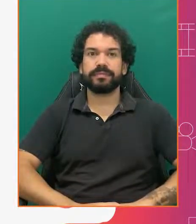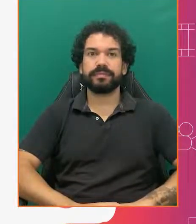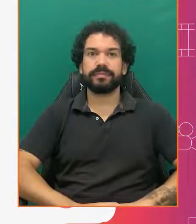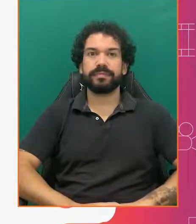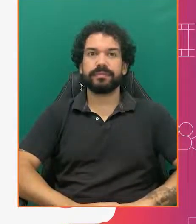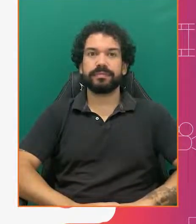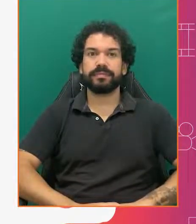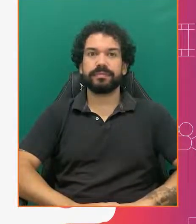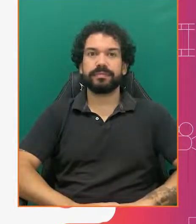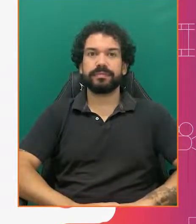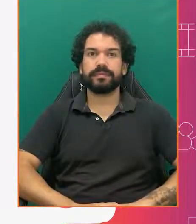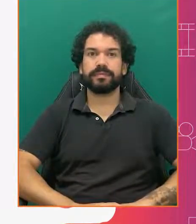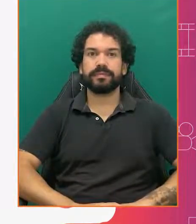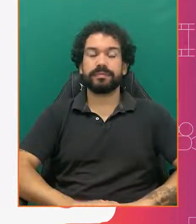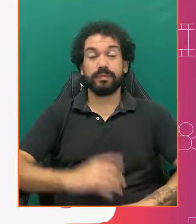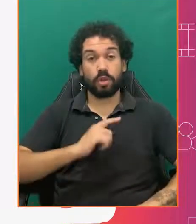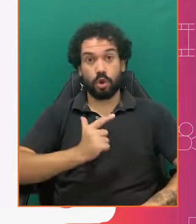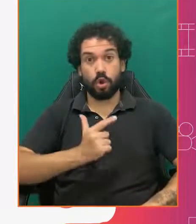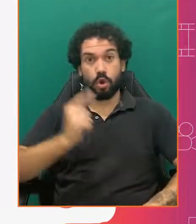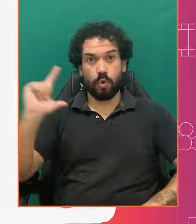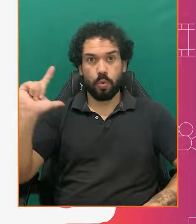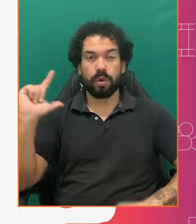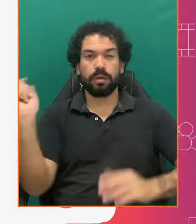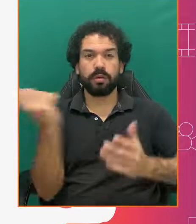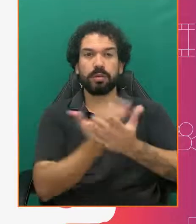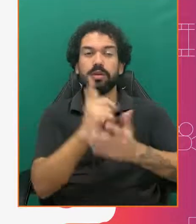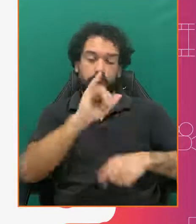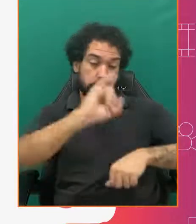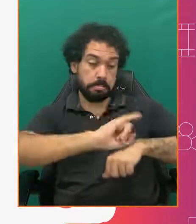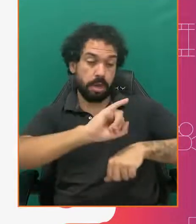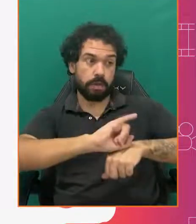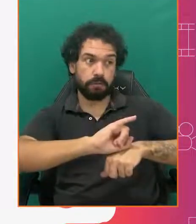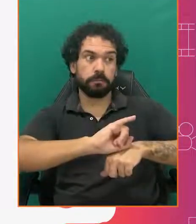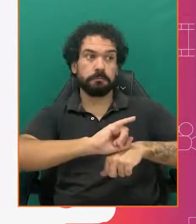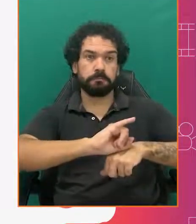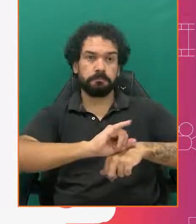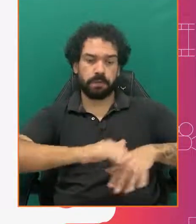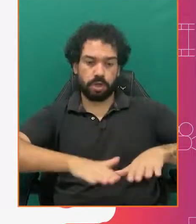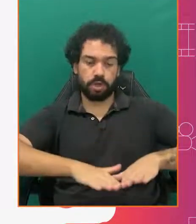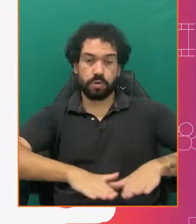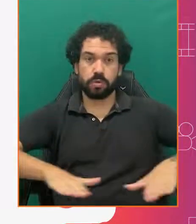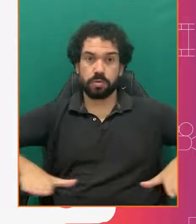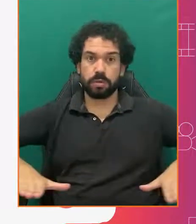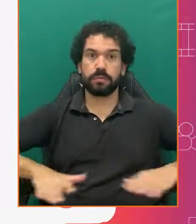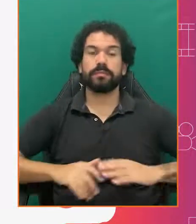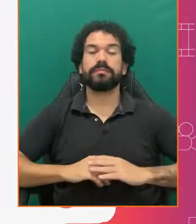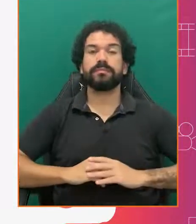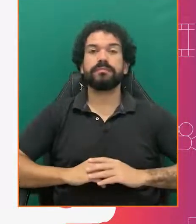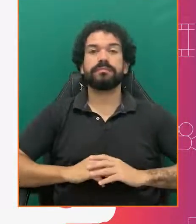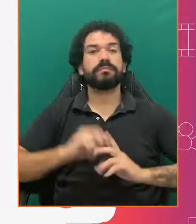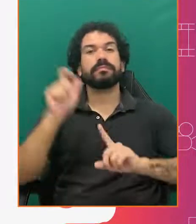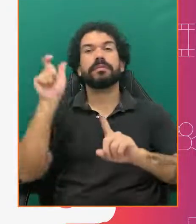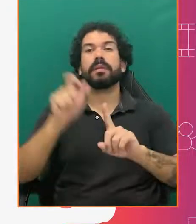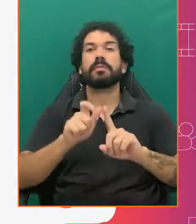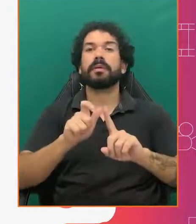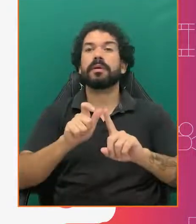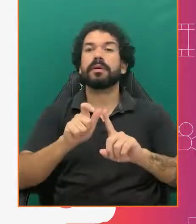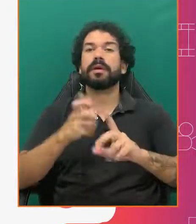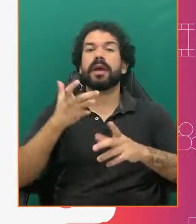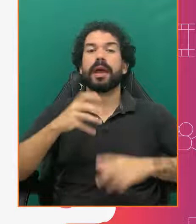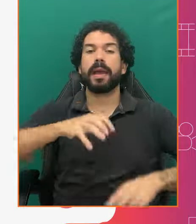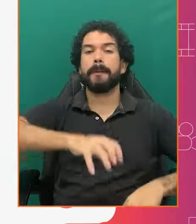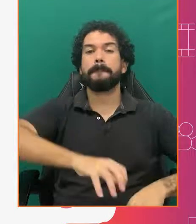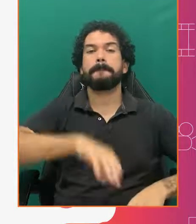Agora, uma outra situação. Tem um objeto no chão e o personagem vai